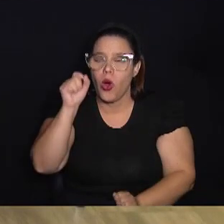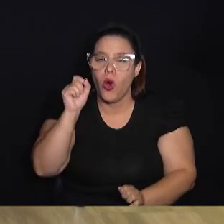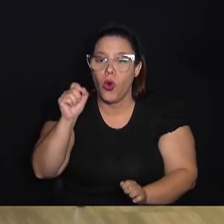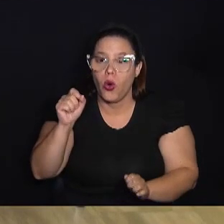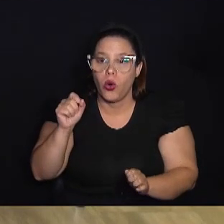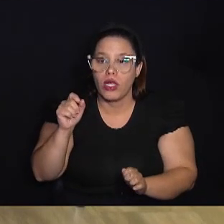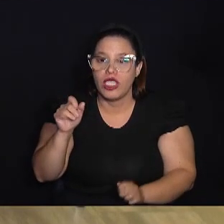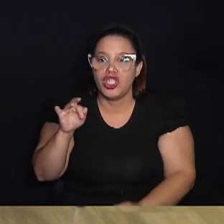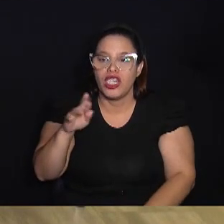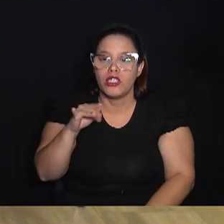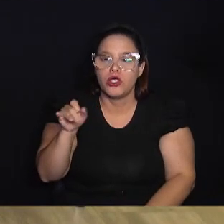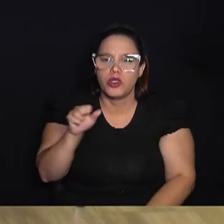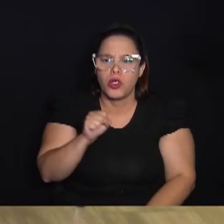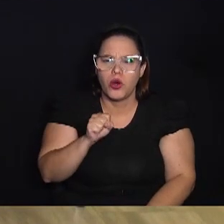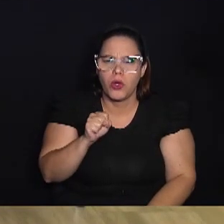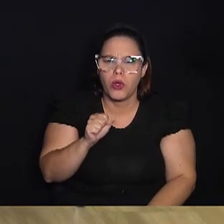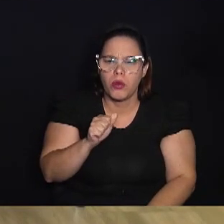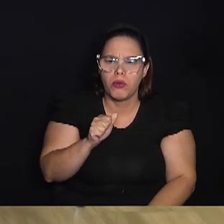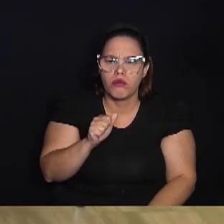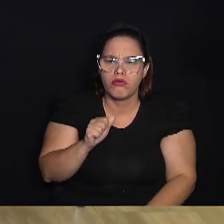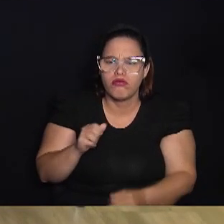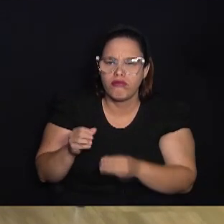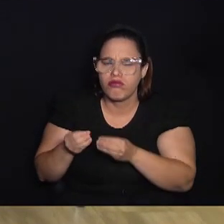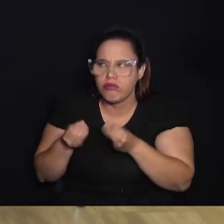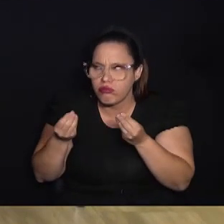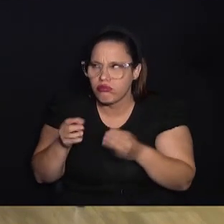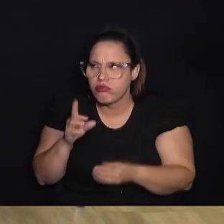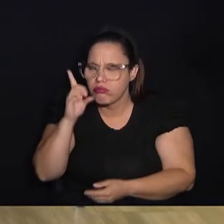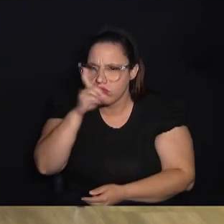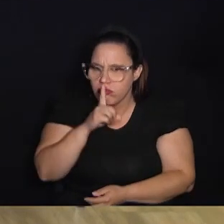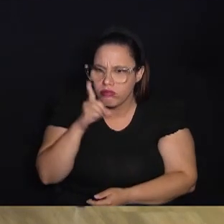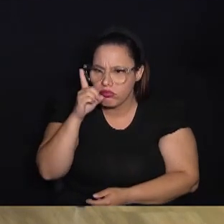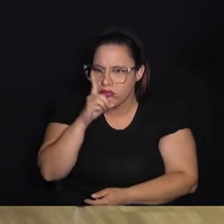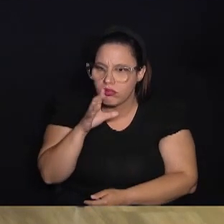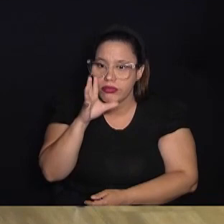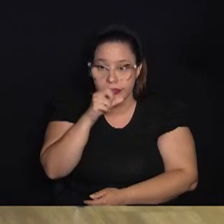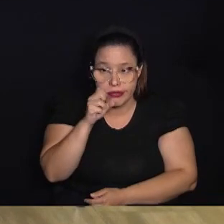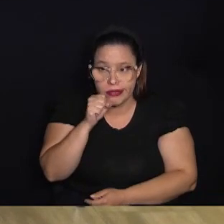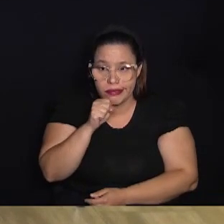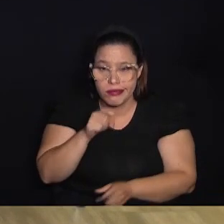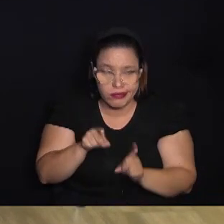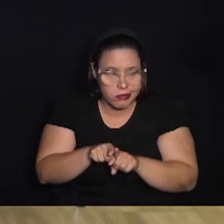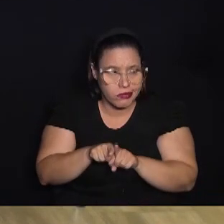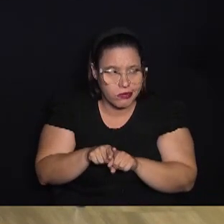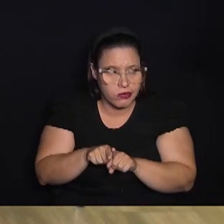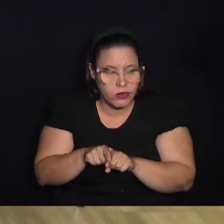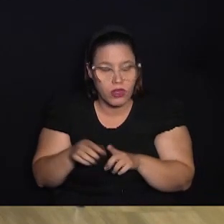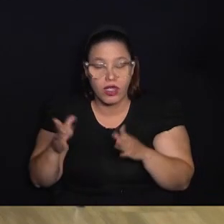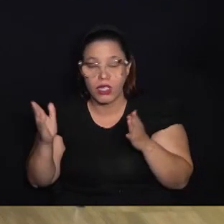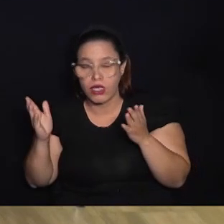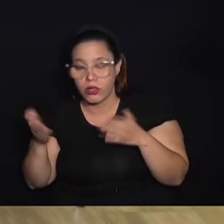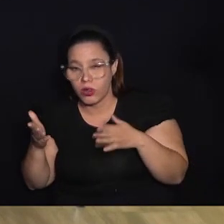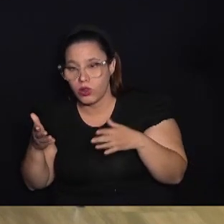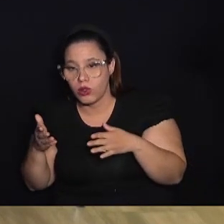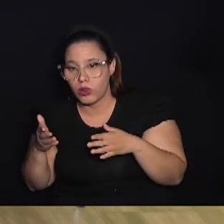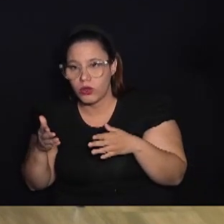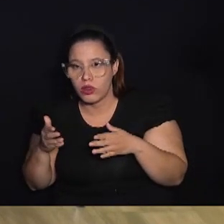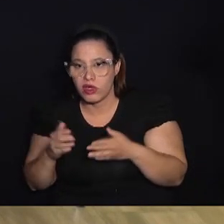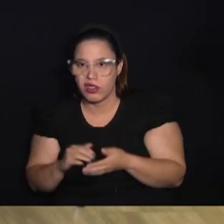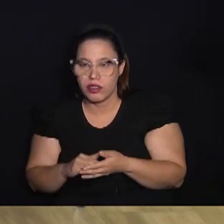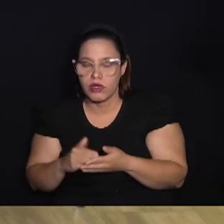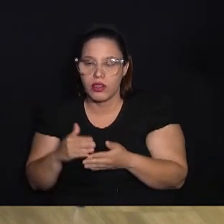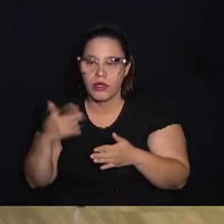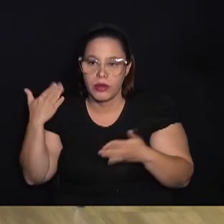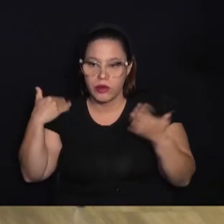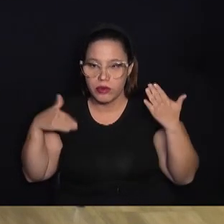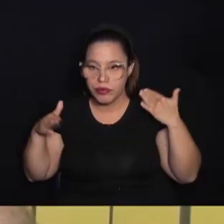aí atividades nos finais de semana como que é isso Tiago é a gente faz os finais de semana eh hoje o nosso os passeios mais